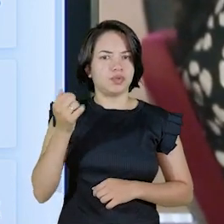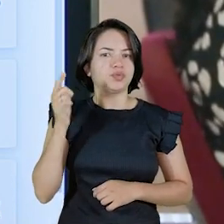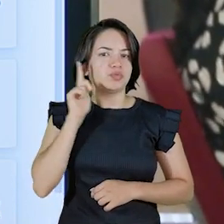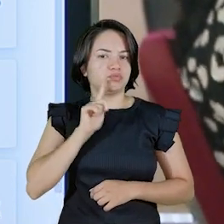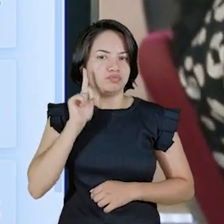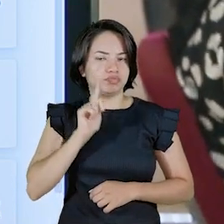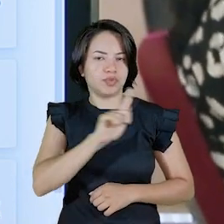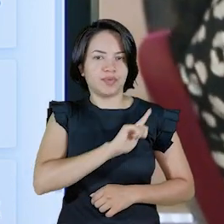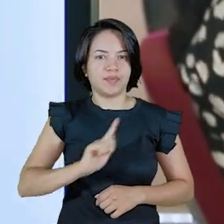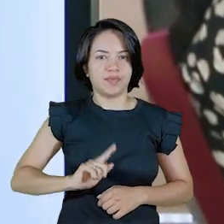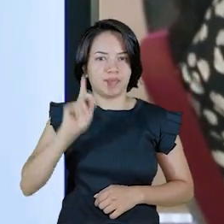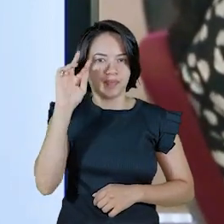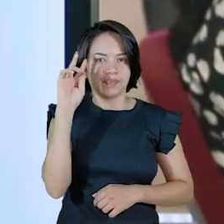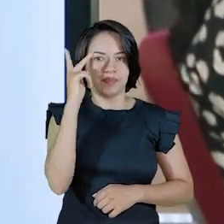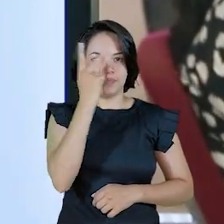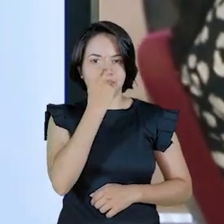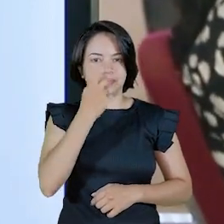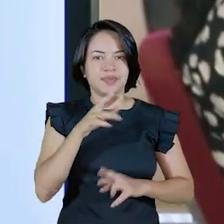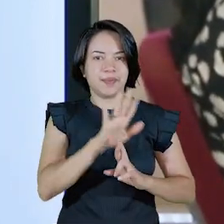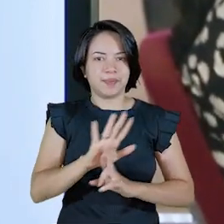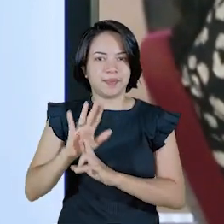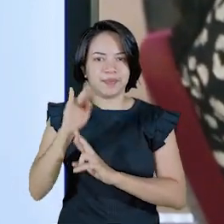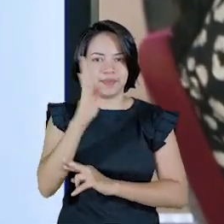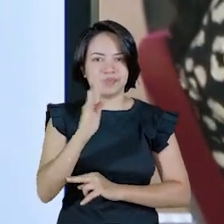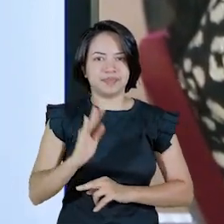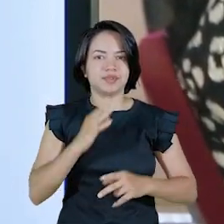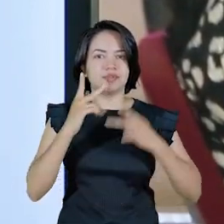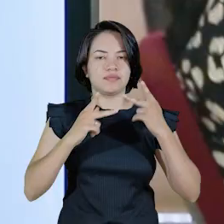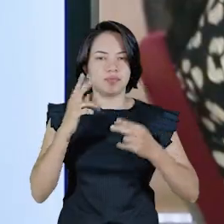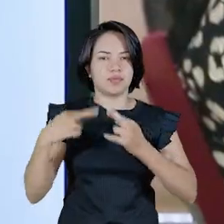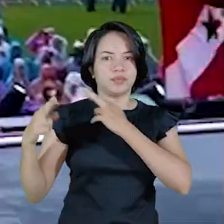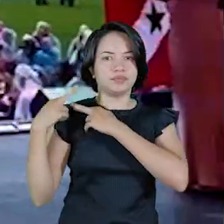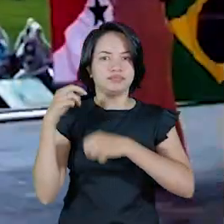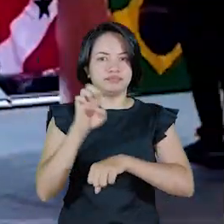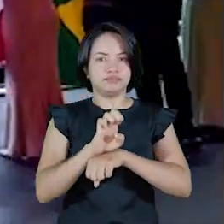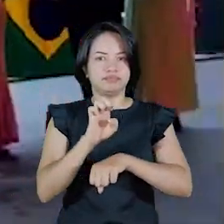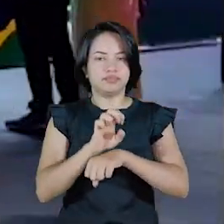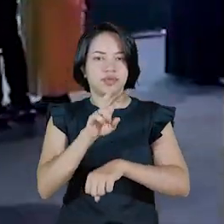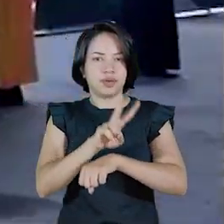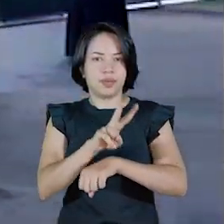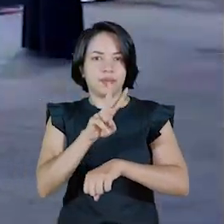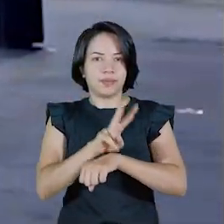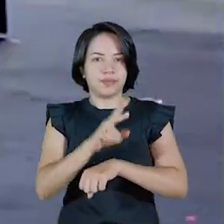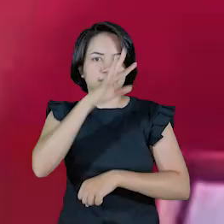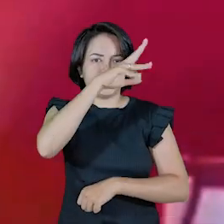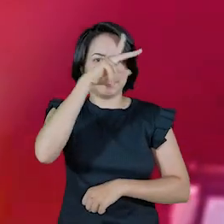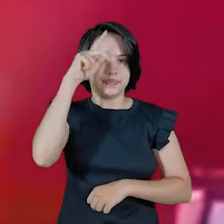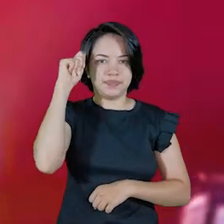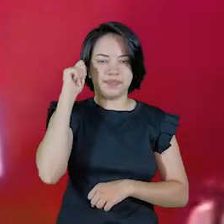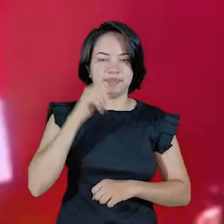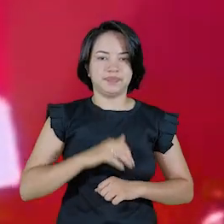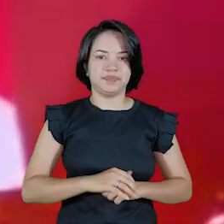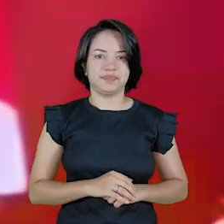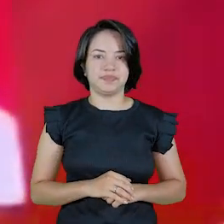Nova York. O governador Helder Barbalho representou o Brasil e reforçou o compromisso do Estado com a proteção da